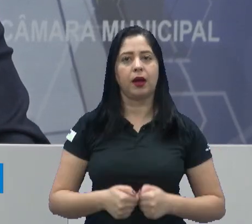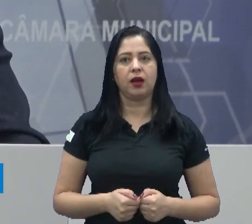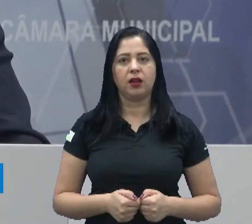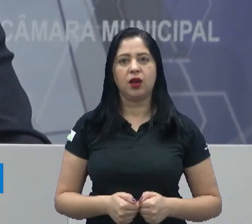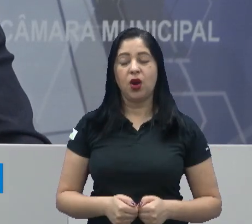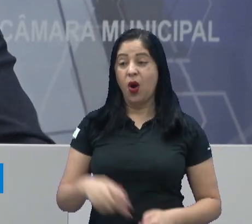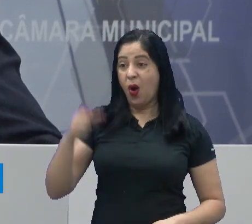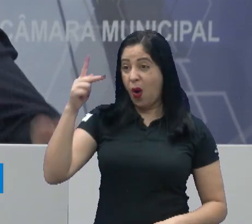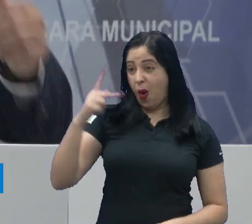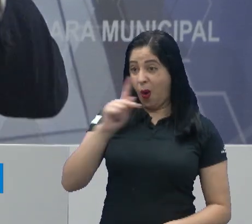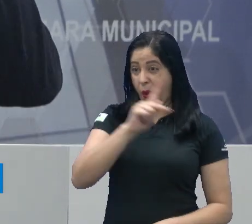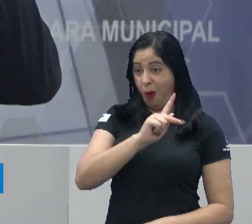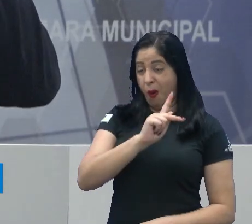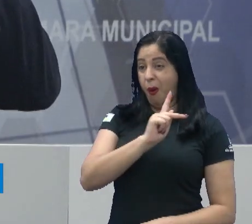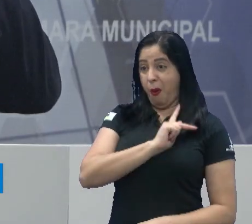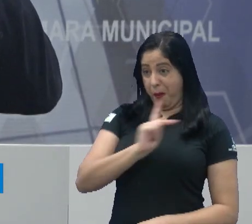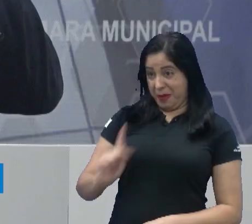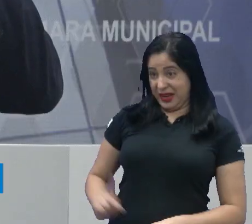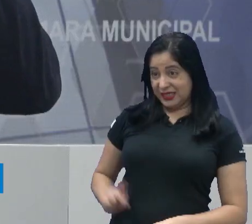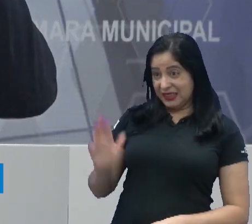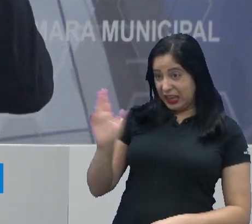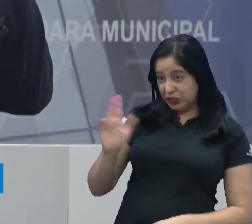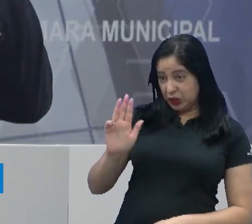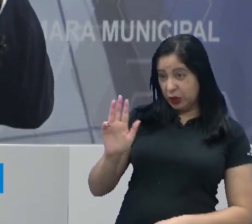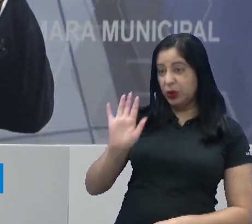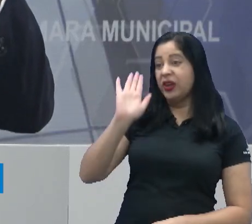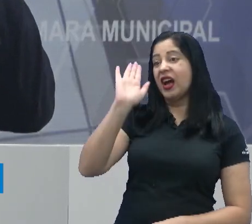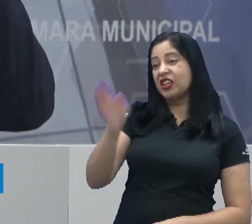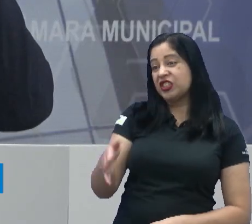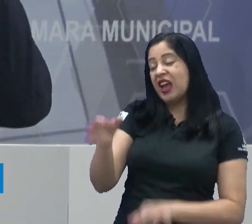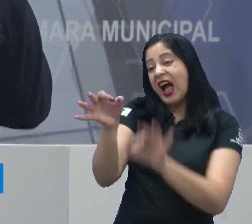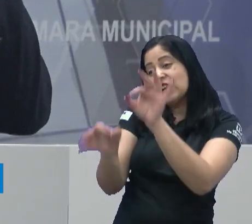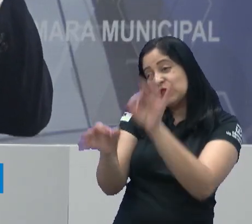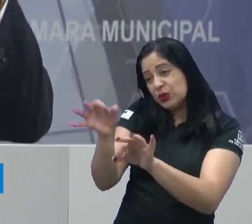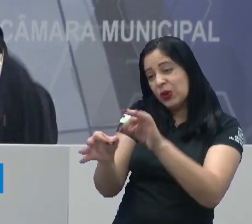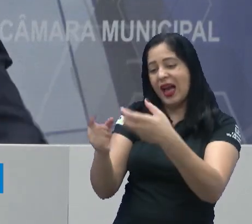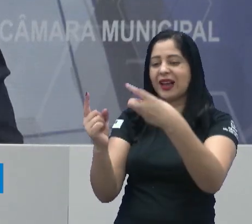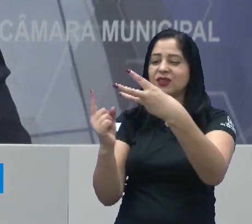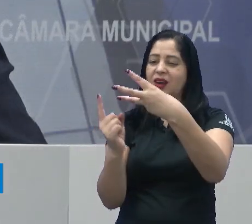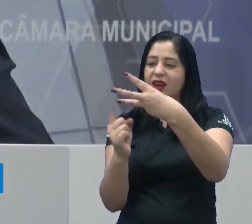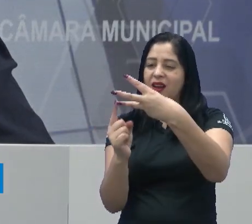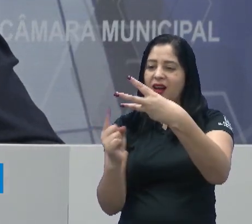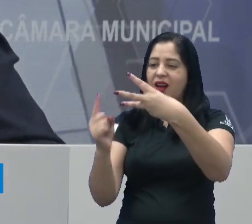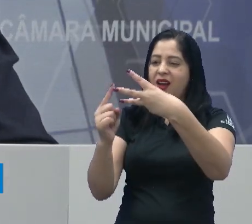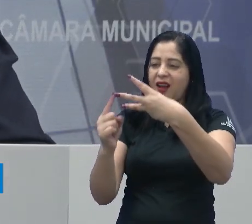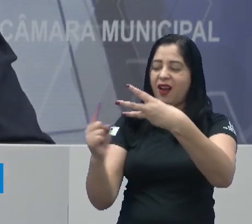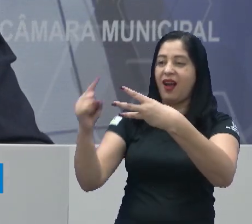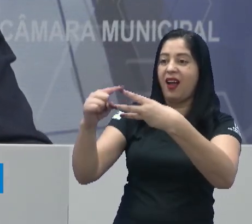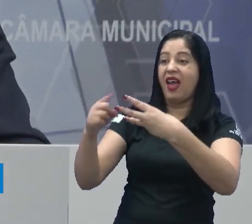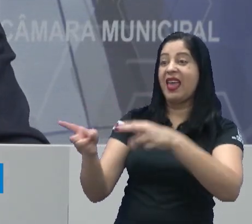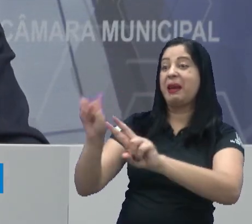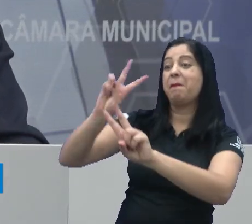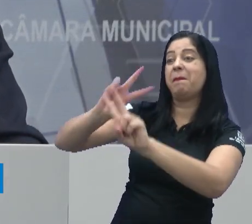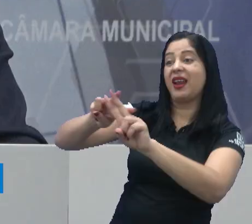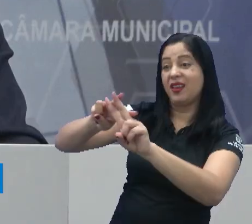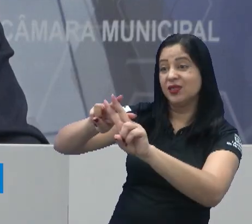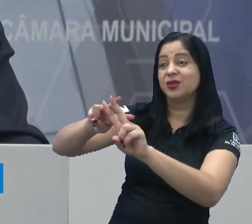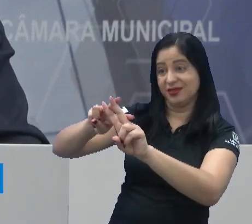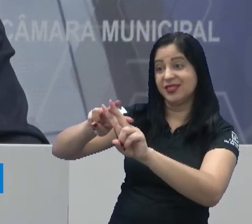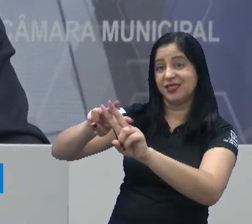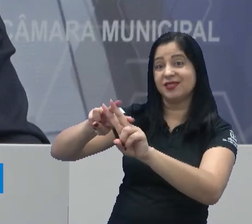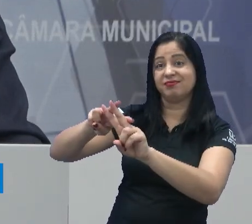vocês foram julgados em primeira instância, em segunda instância, em terceira instância, foi preso, condenado e